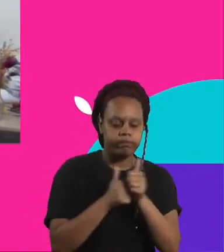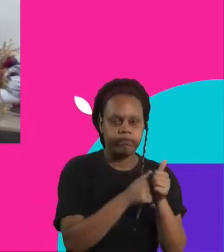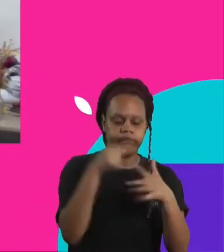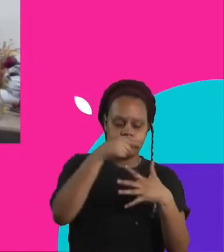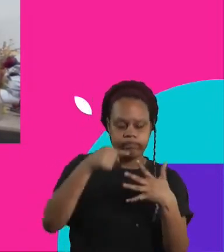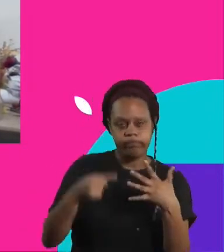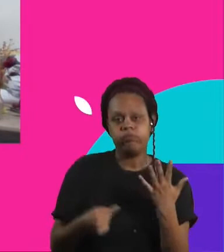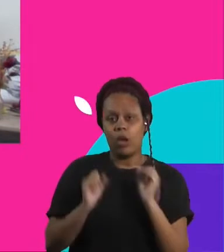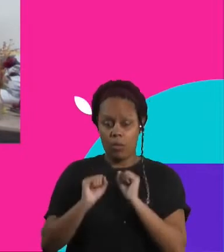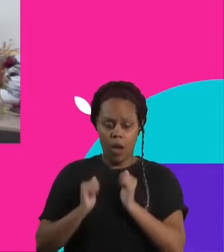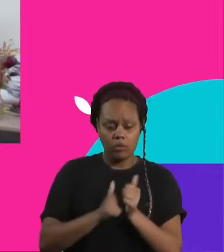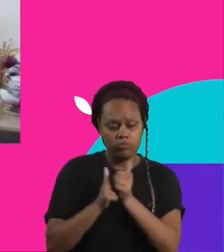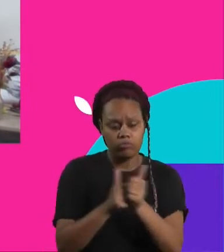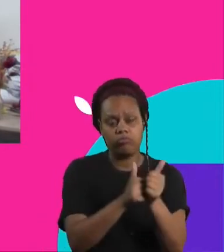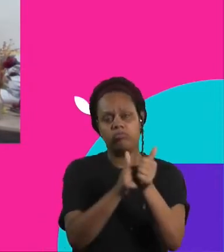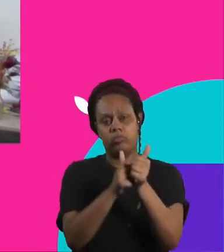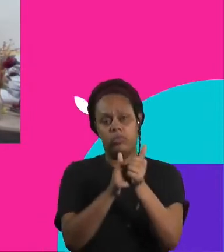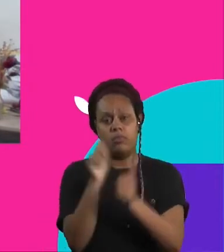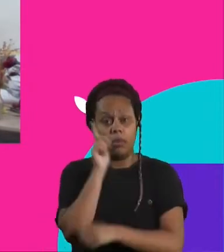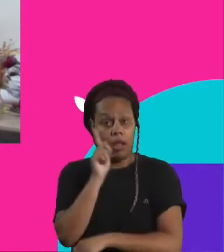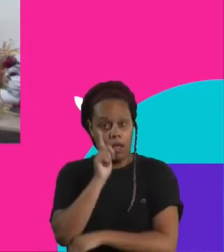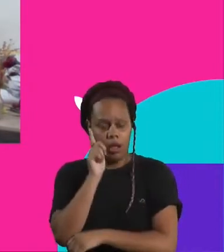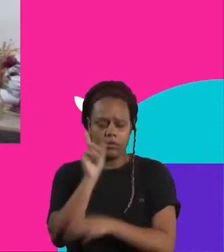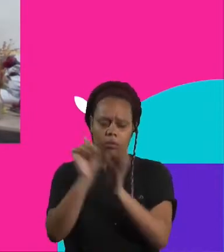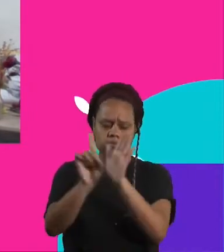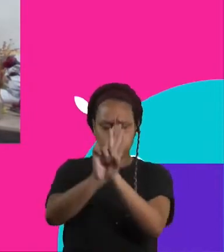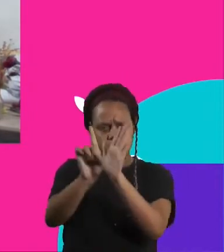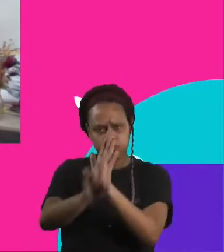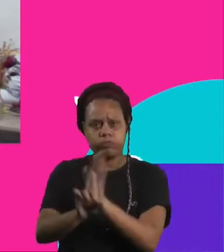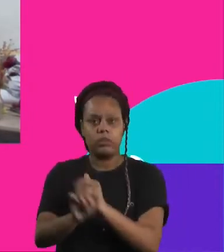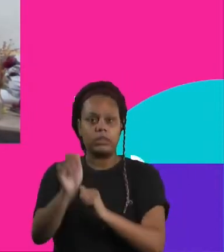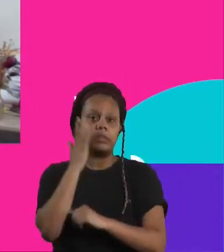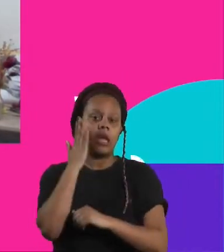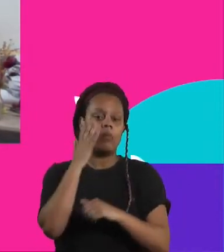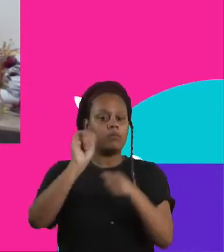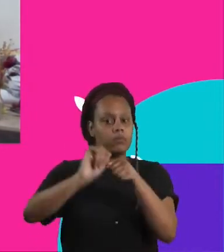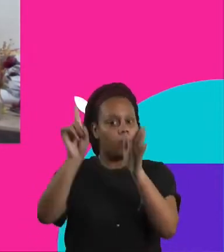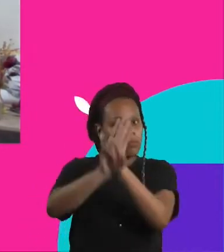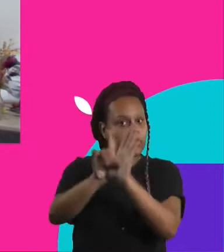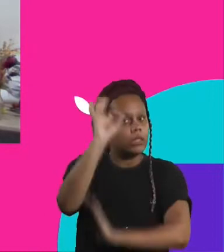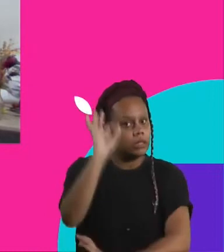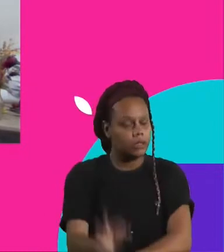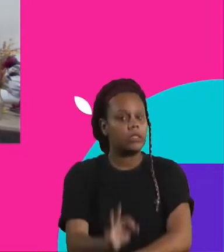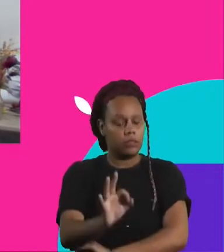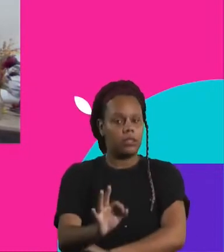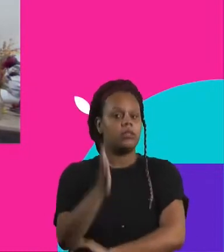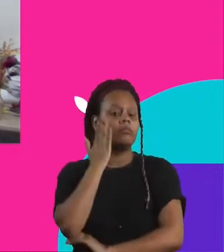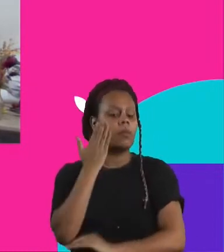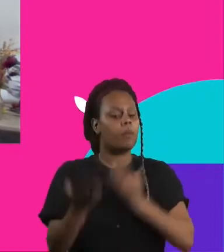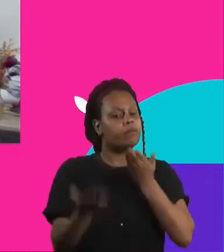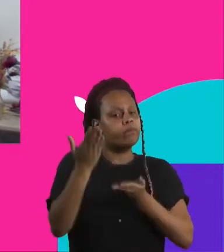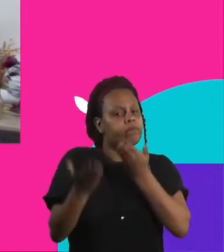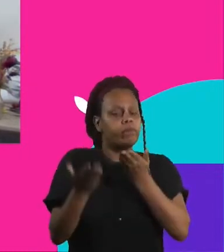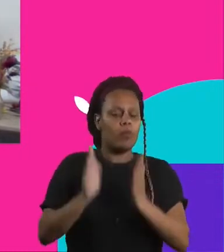passo guiado para você conseguir, né, saber fazer as perguntas corretas, igual o Edu comentou, e aí mensurar o impacto daquilo que